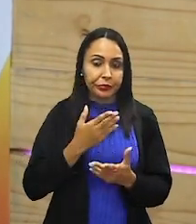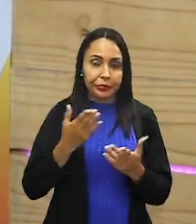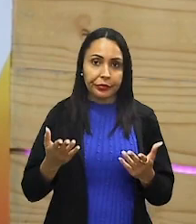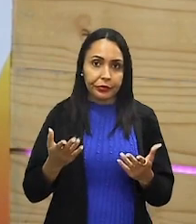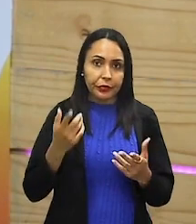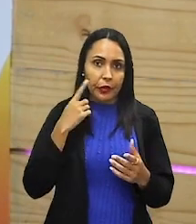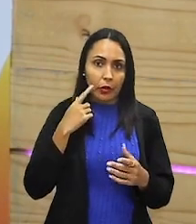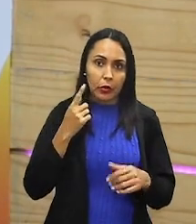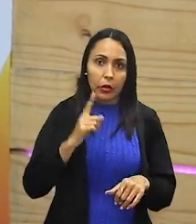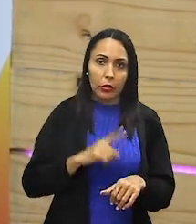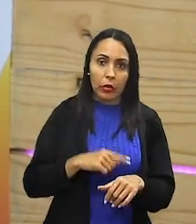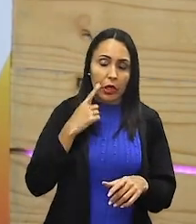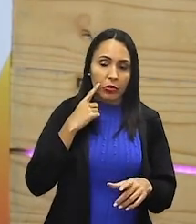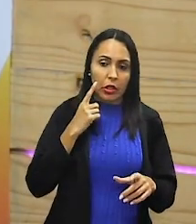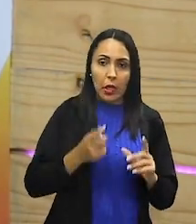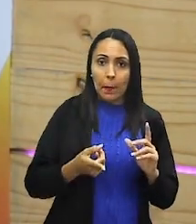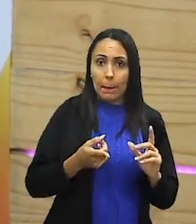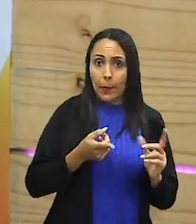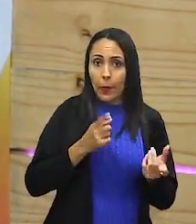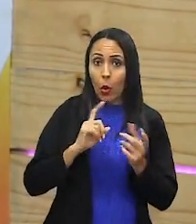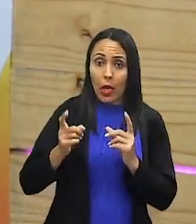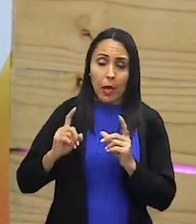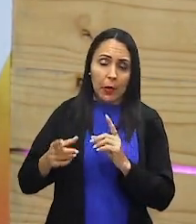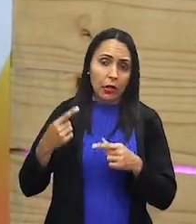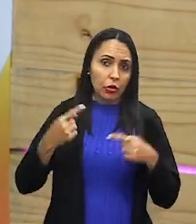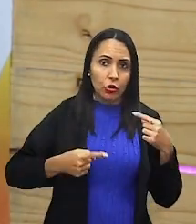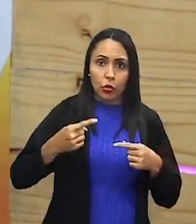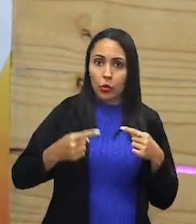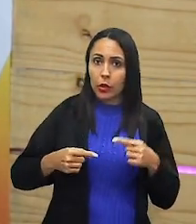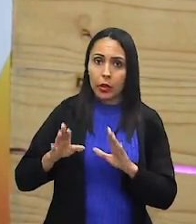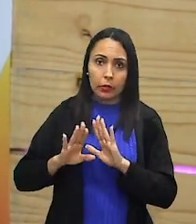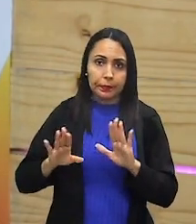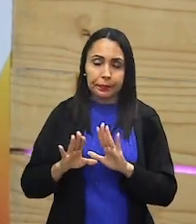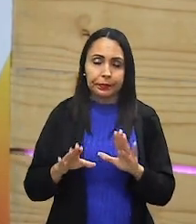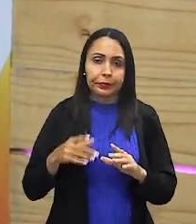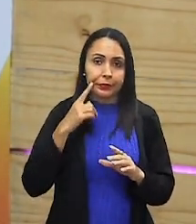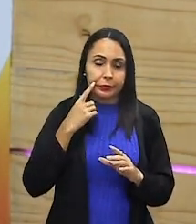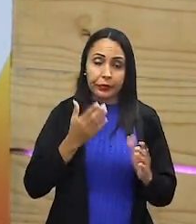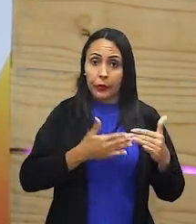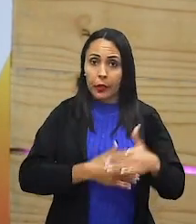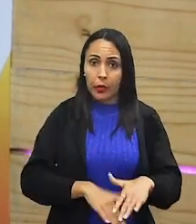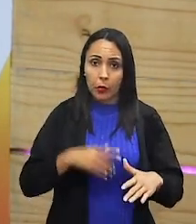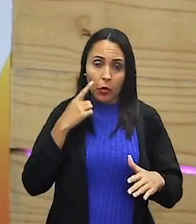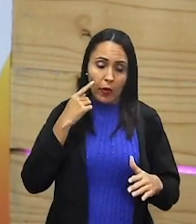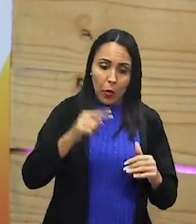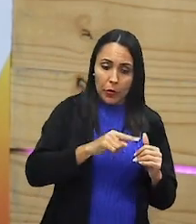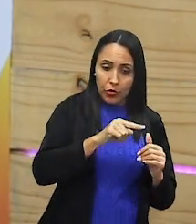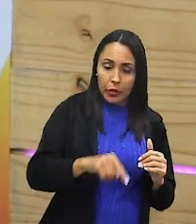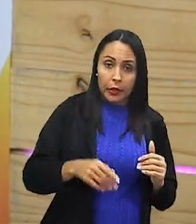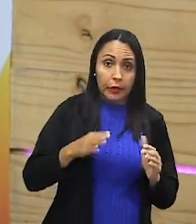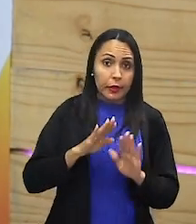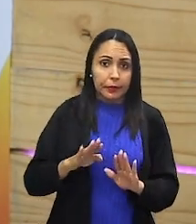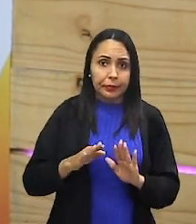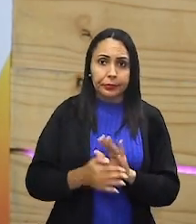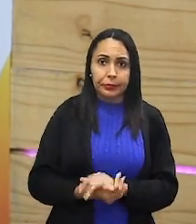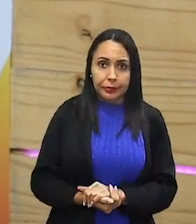é a hora da gente criar polêmica. O vestibular não é hora de achismo, principalmente em provas objetivas. Tá? Então, assim, para o